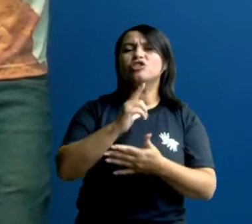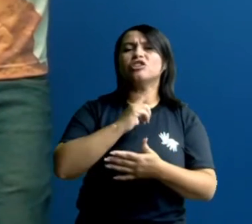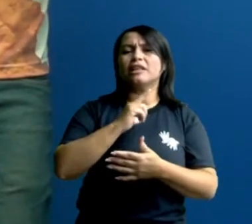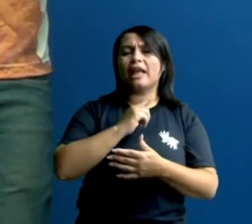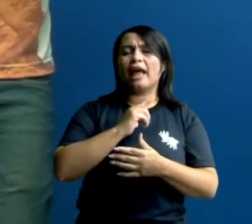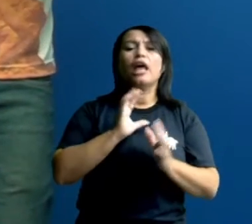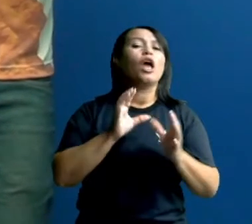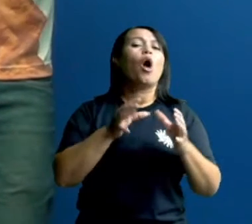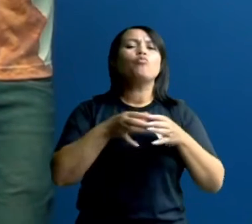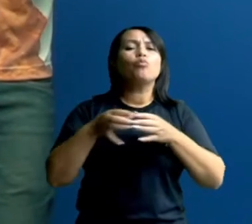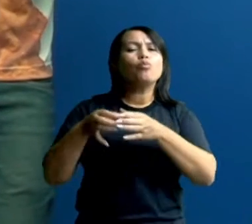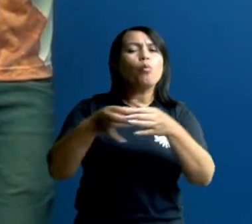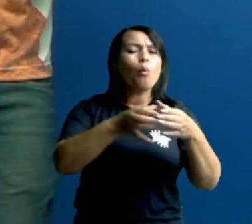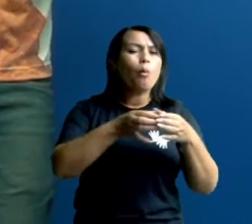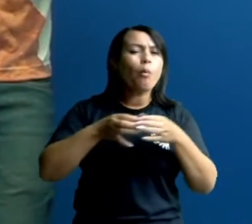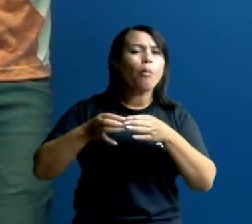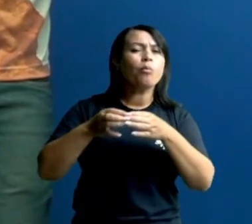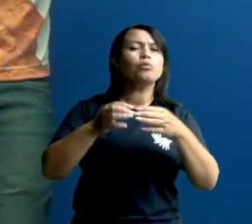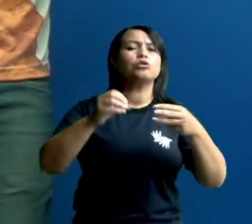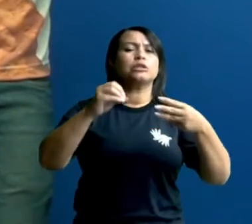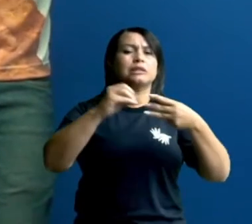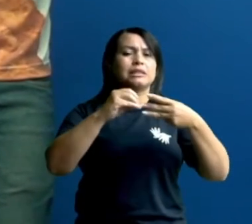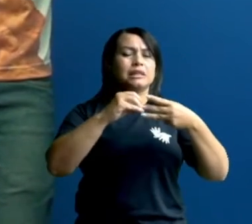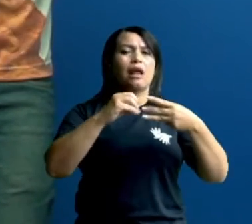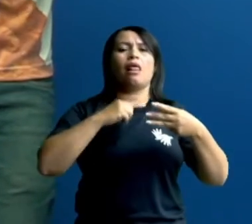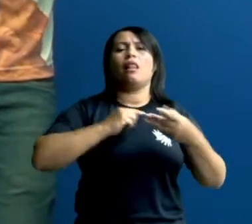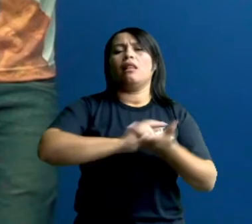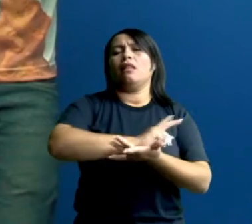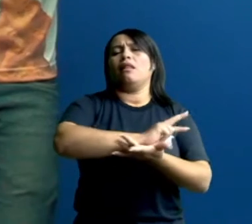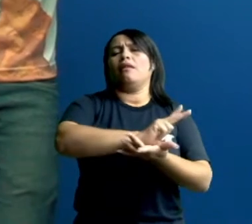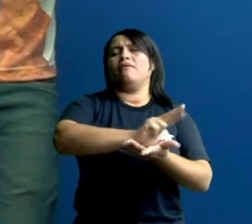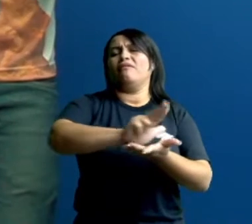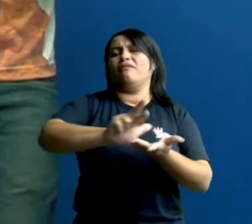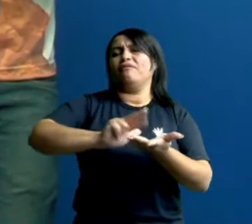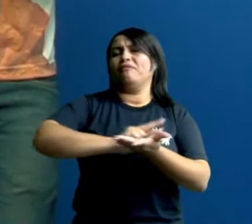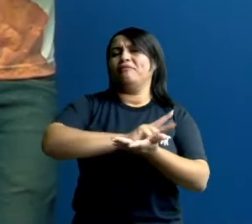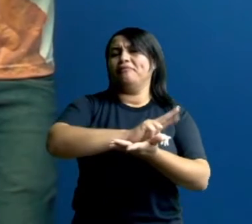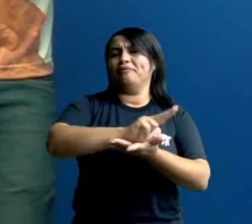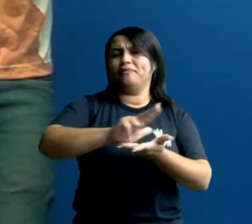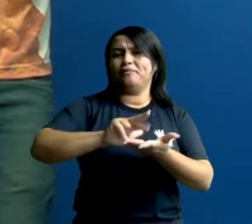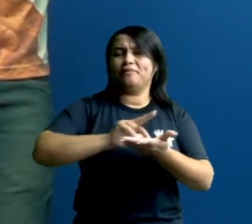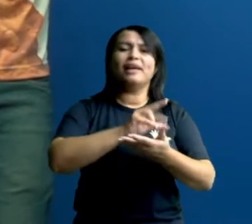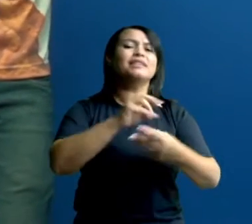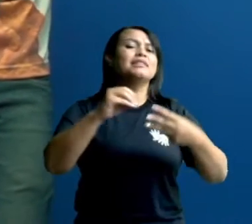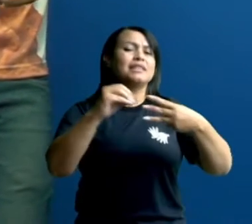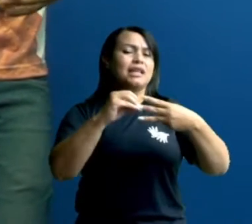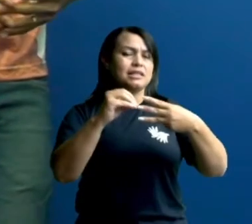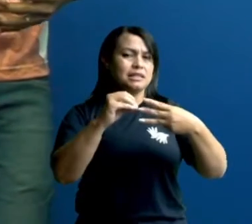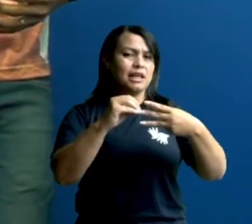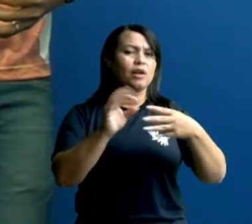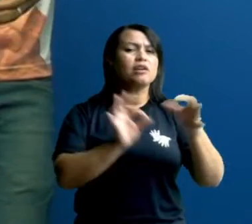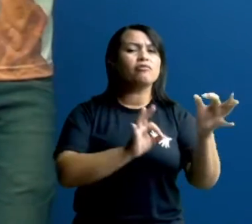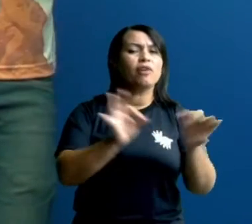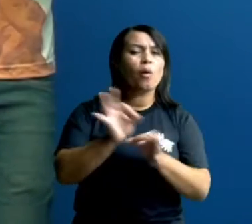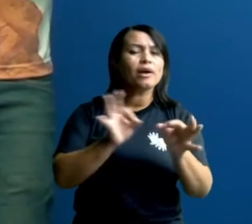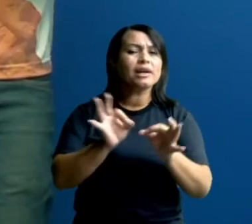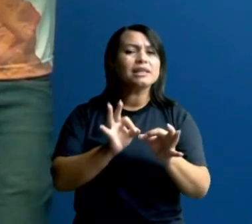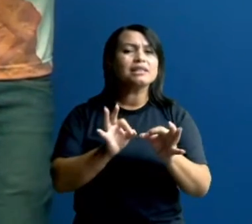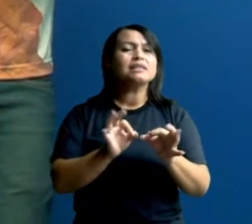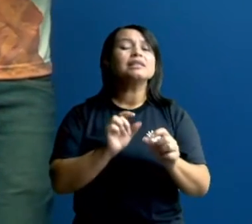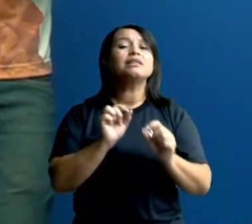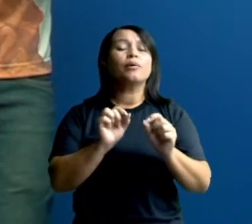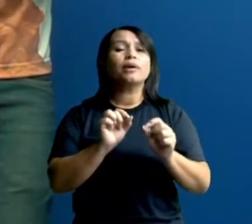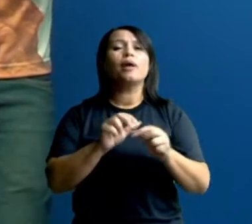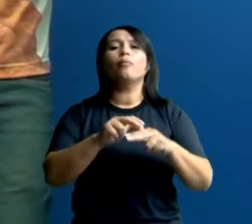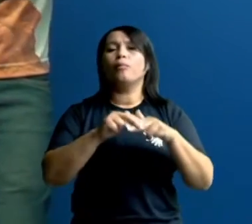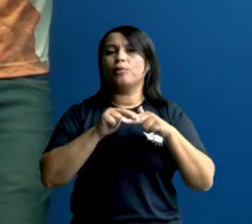são agrupados de células, né? São milhares e milhões de células que vão constituir esses organismos e, portanto,